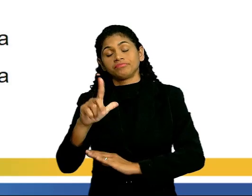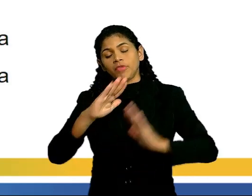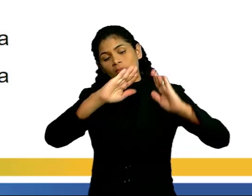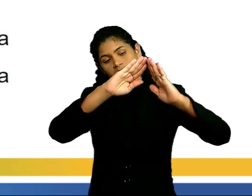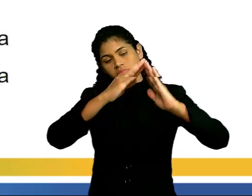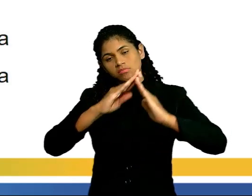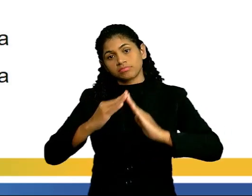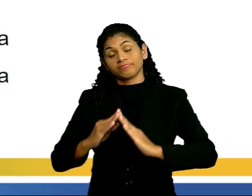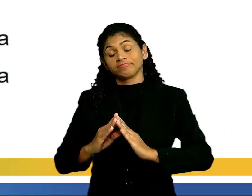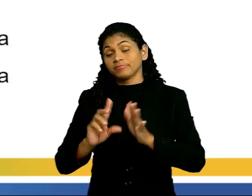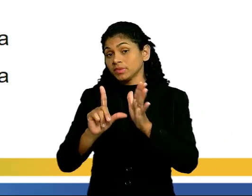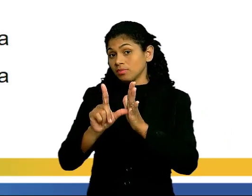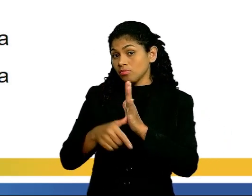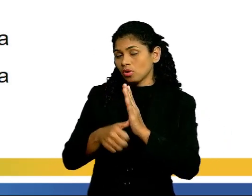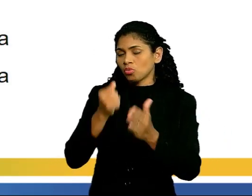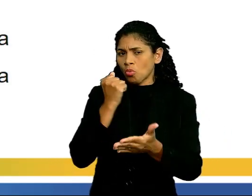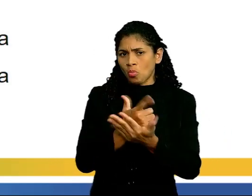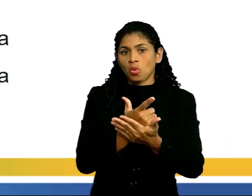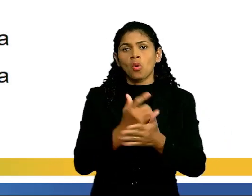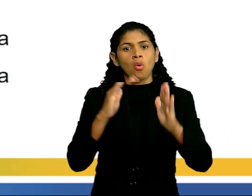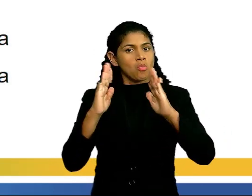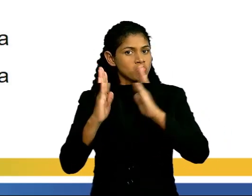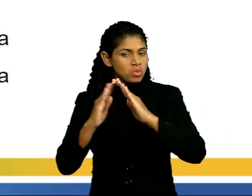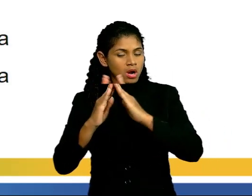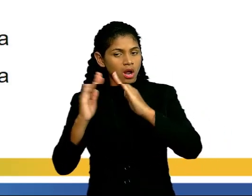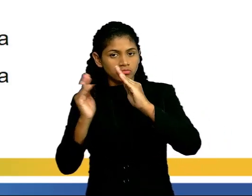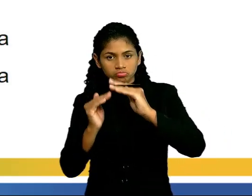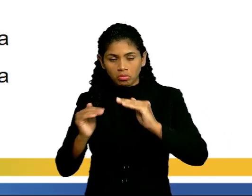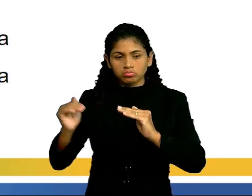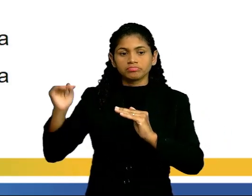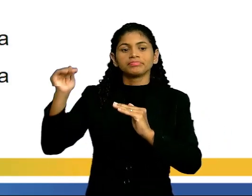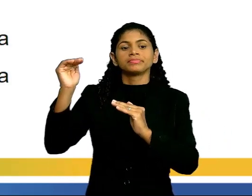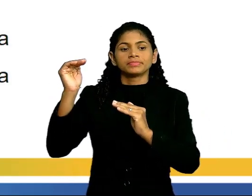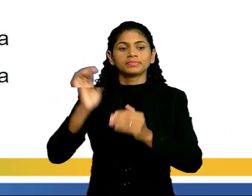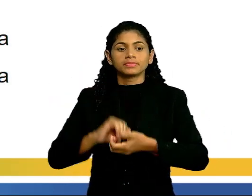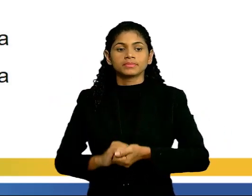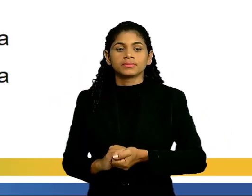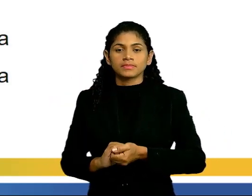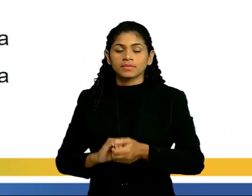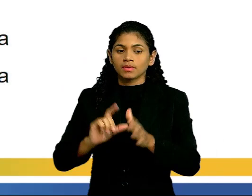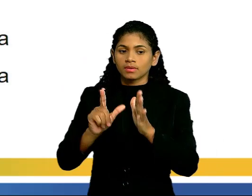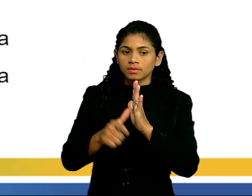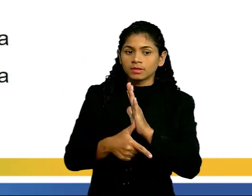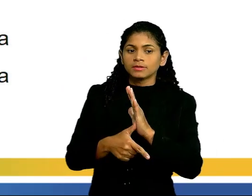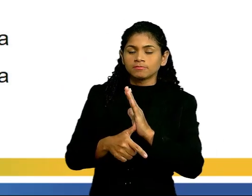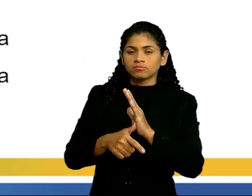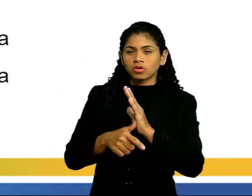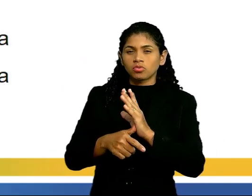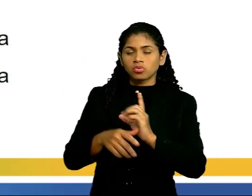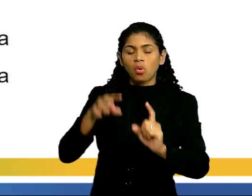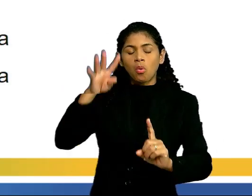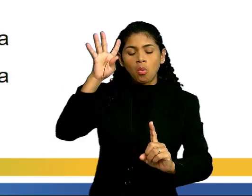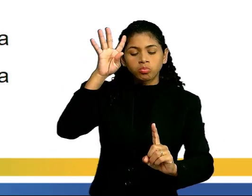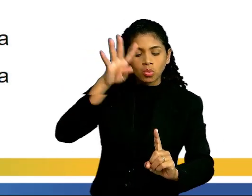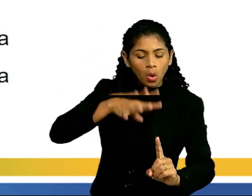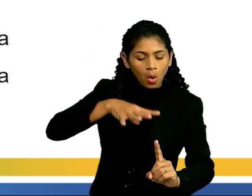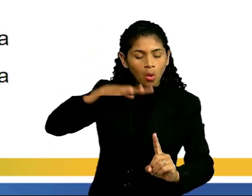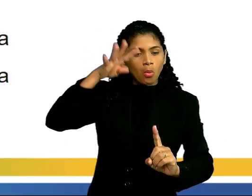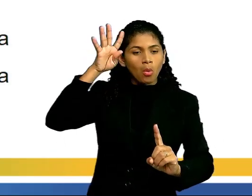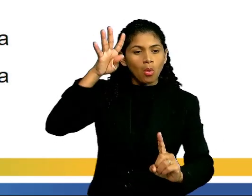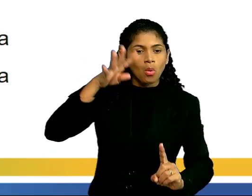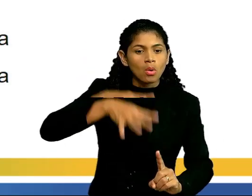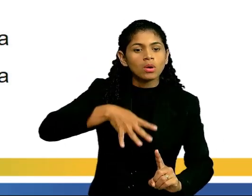de Santana. Carolina recebe homenagem da Academia Paulista de Letras e da Academia de Letras da